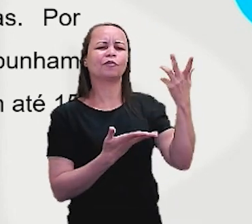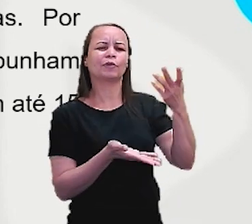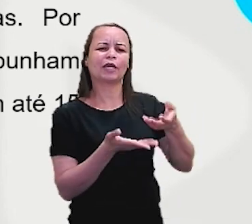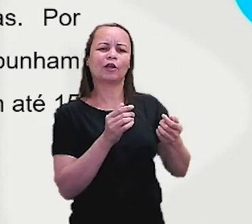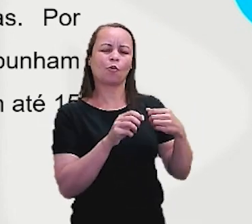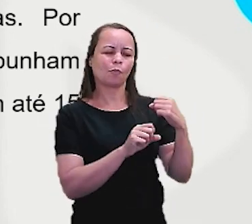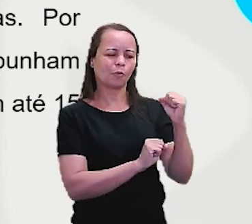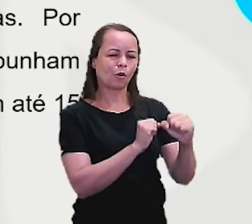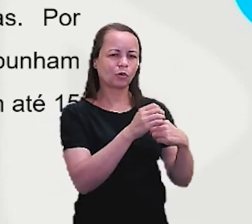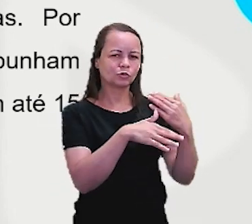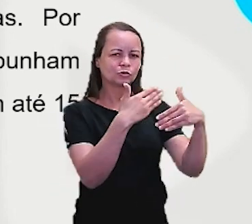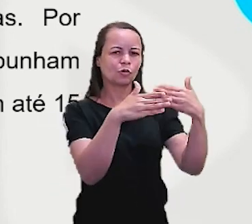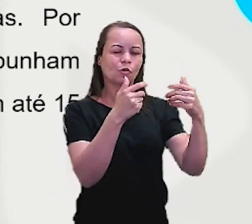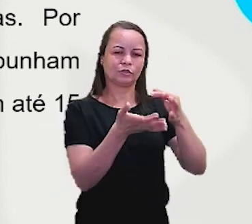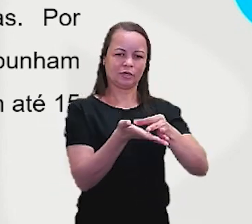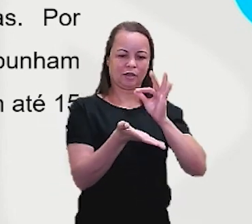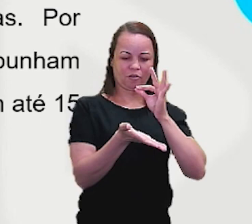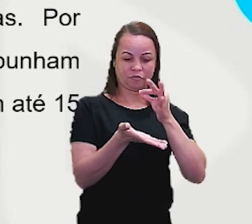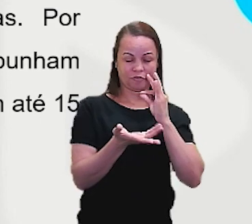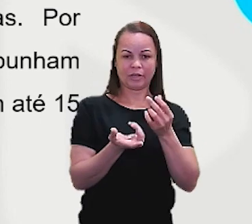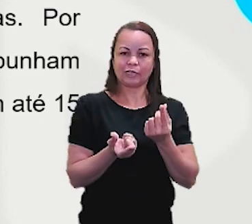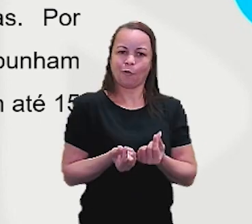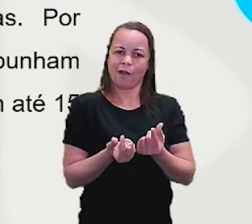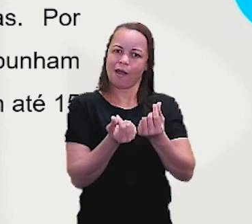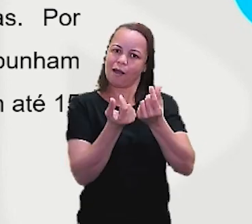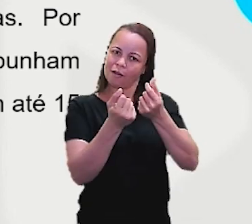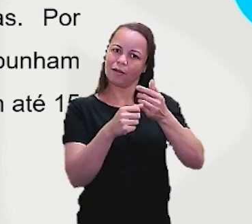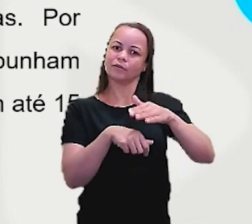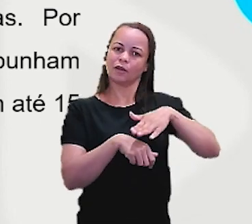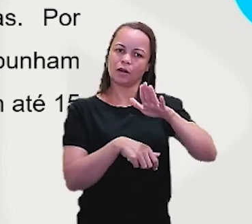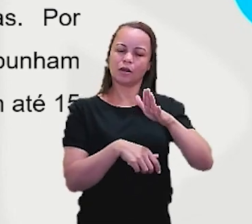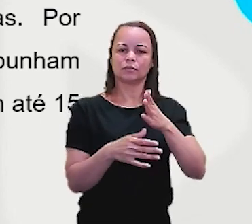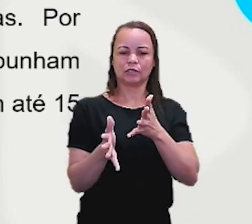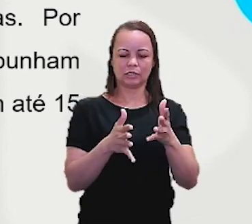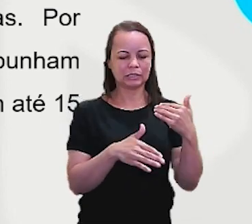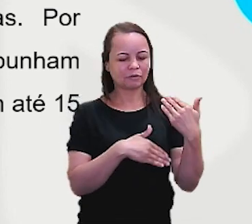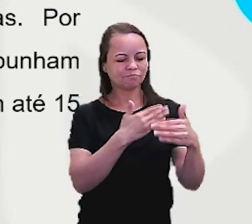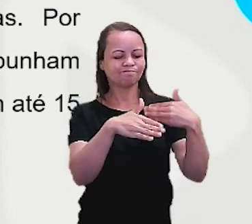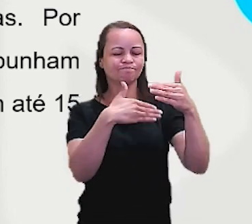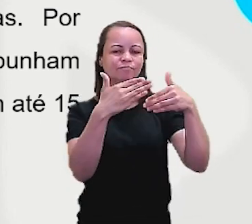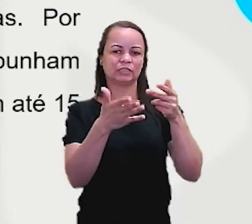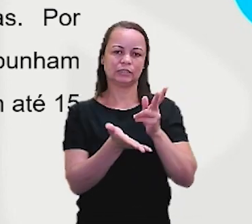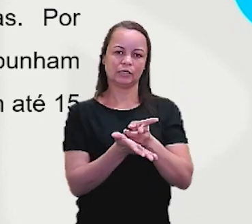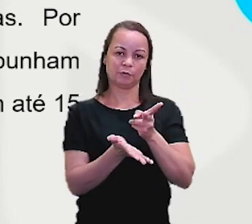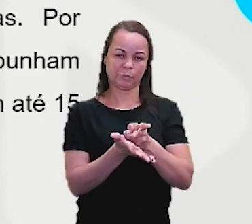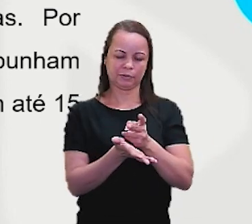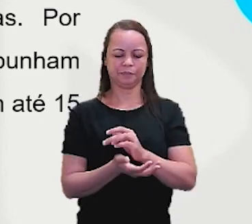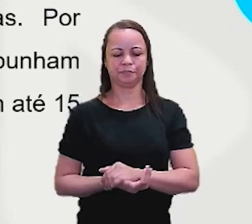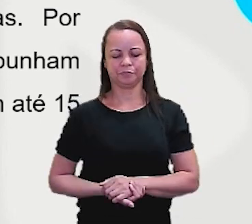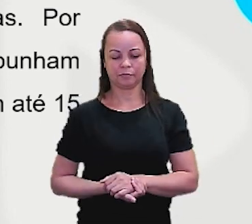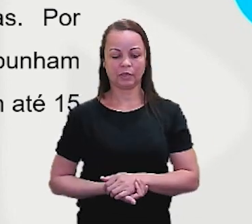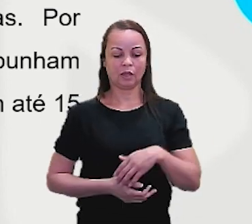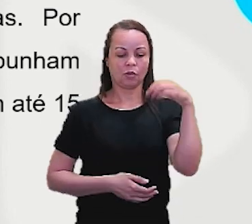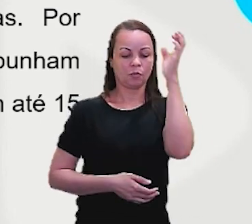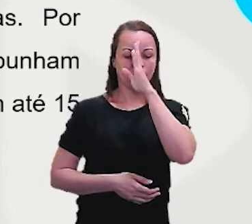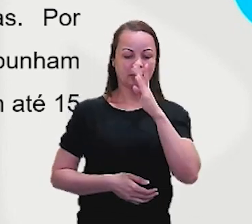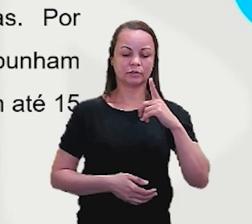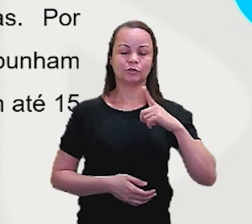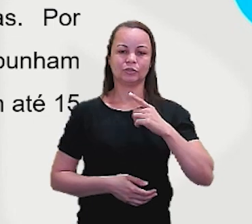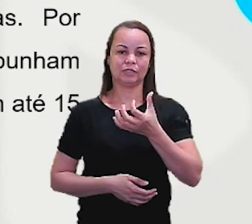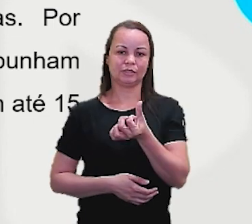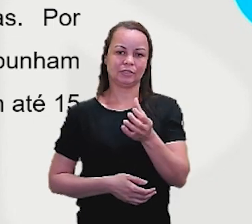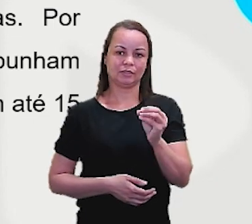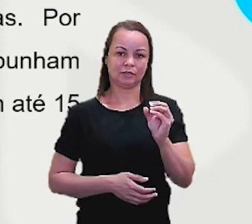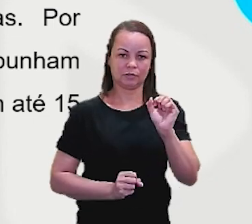maior fonte de renda daquela época. Então, São Paulo estava em constante avanço. O Brasil contava com 600 fábricas